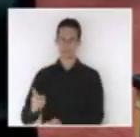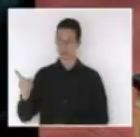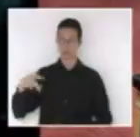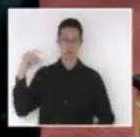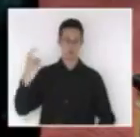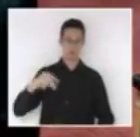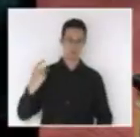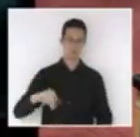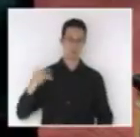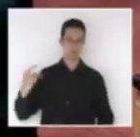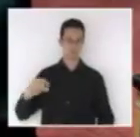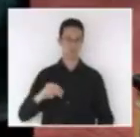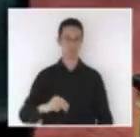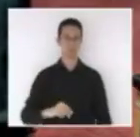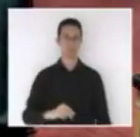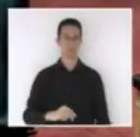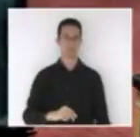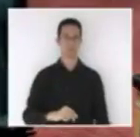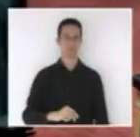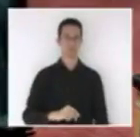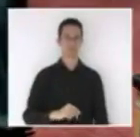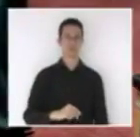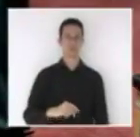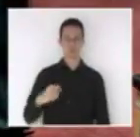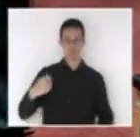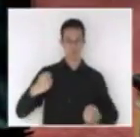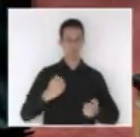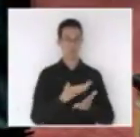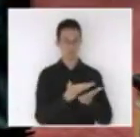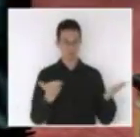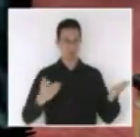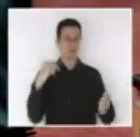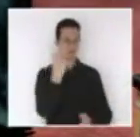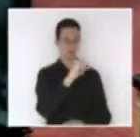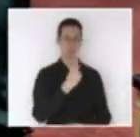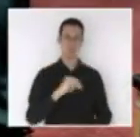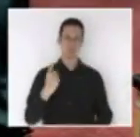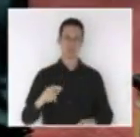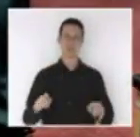de lombo quente deve doer em mais gente que merece e não levou.